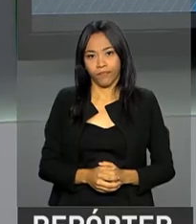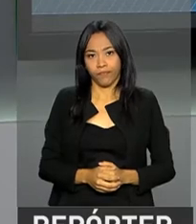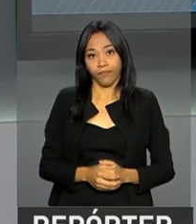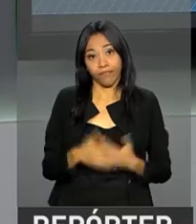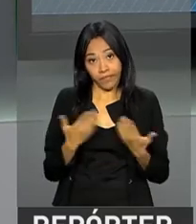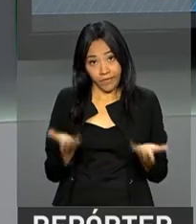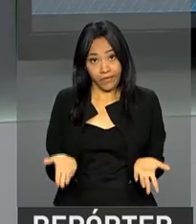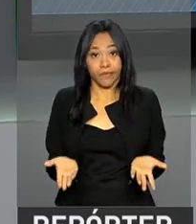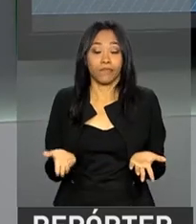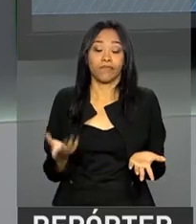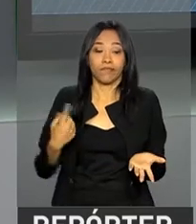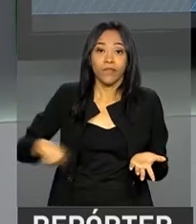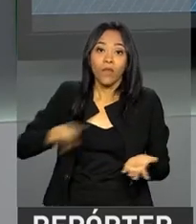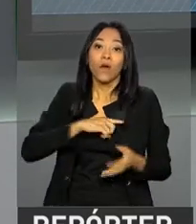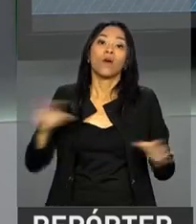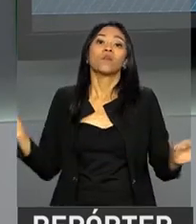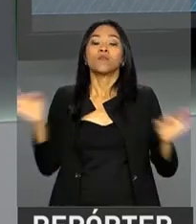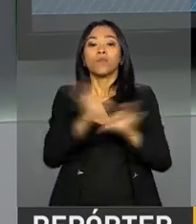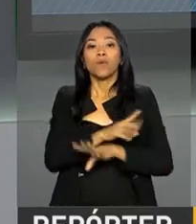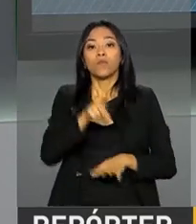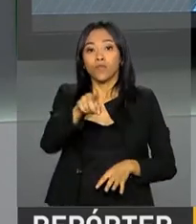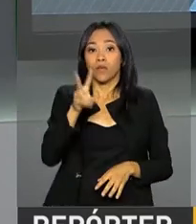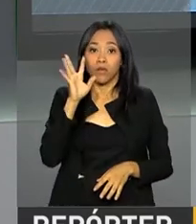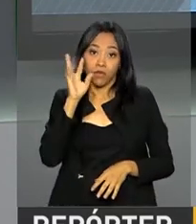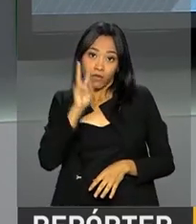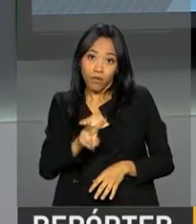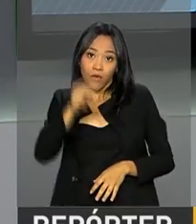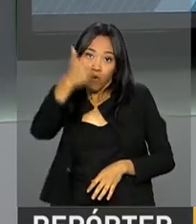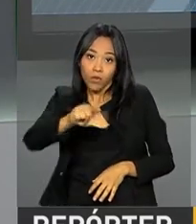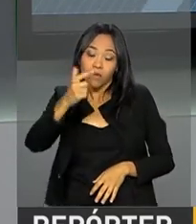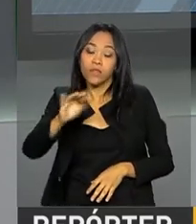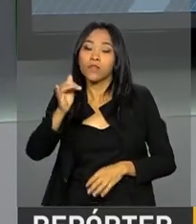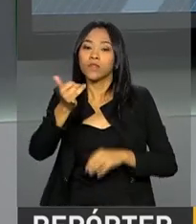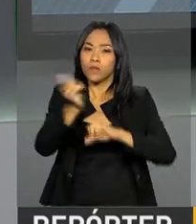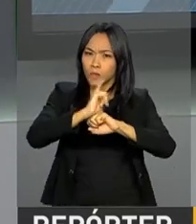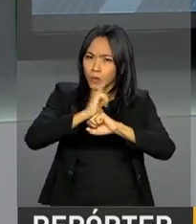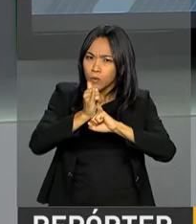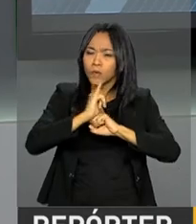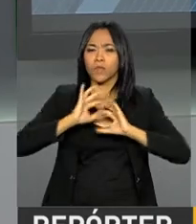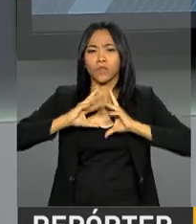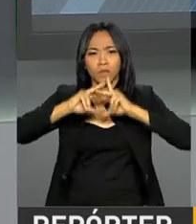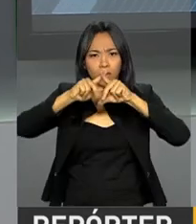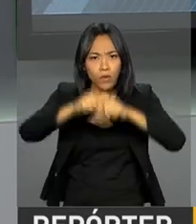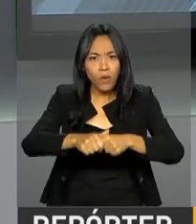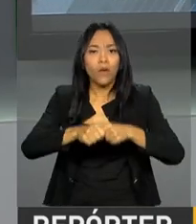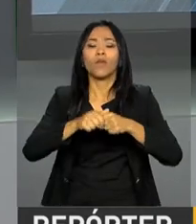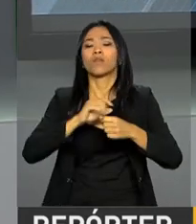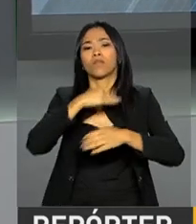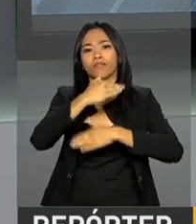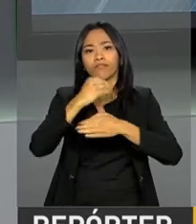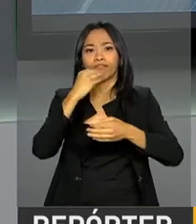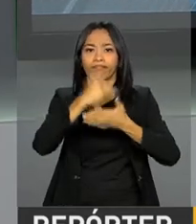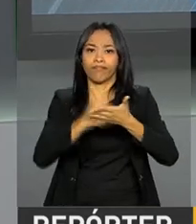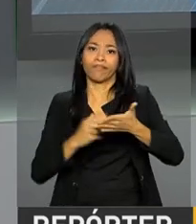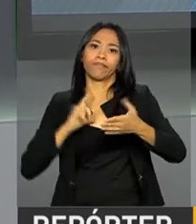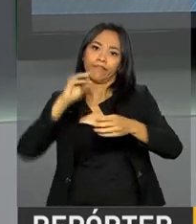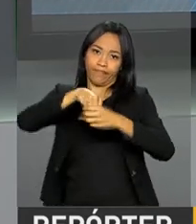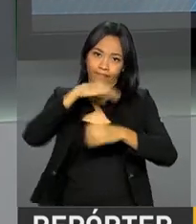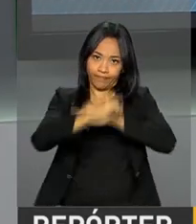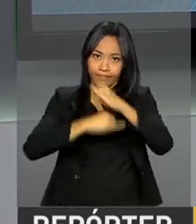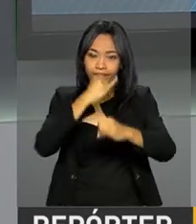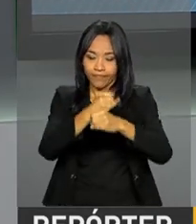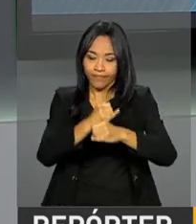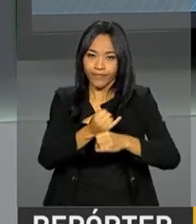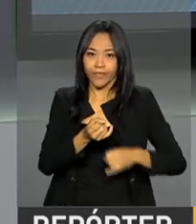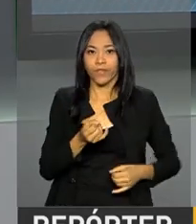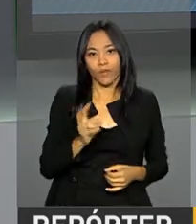é isso aí bem nós ficamos por aqui você pode rever as reportagens no youtube e toda a nossa programação também está na página da nbr na